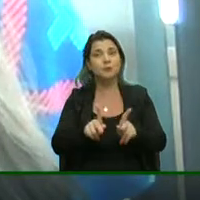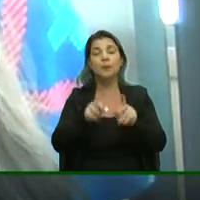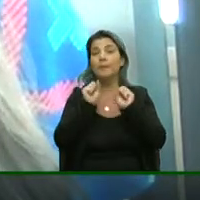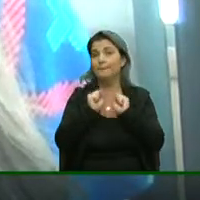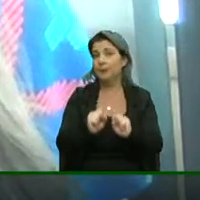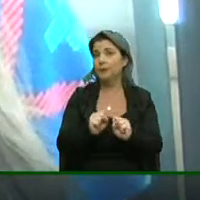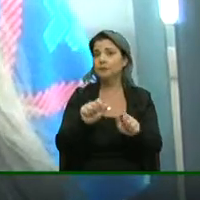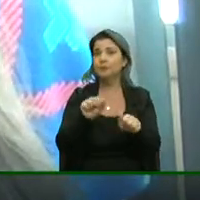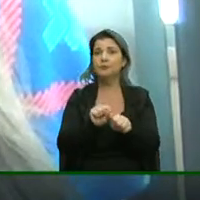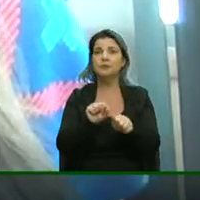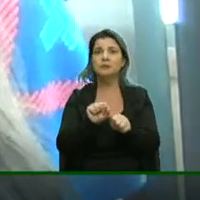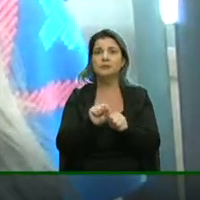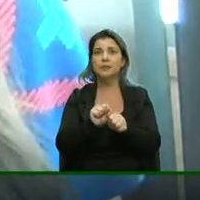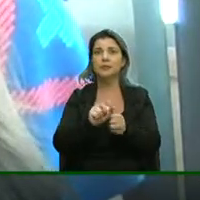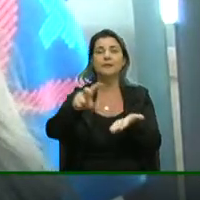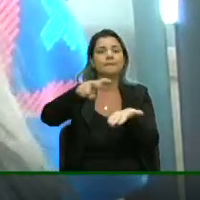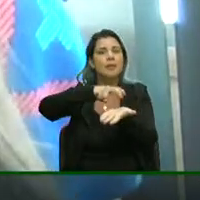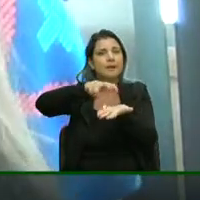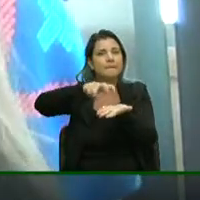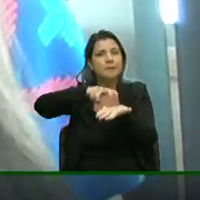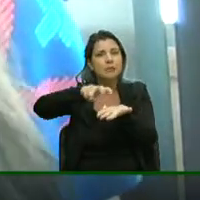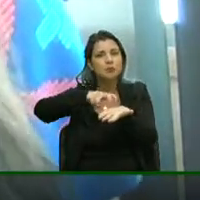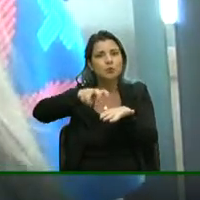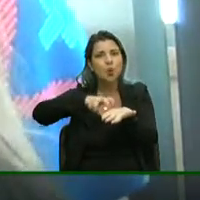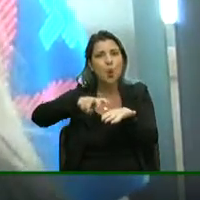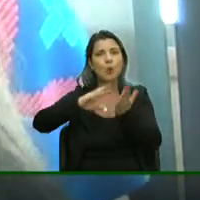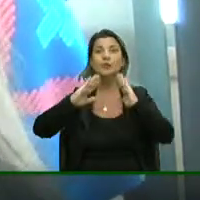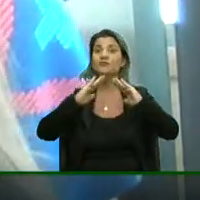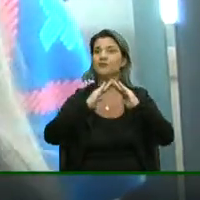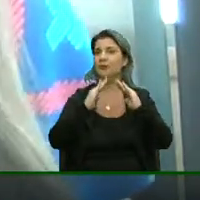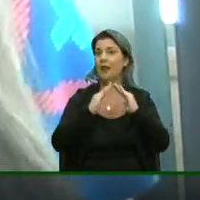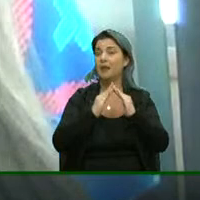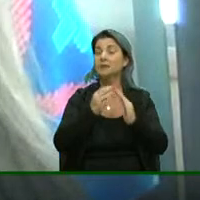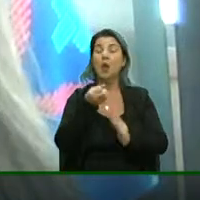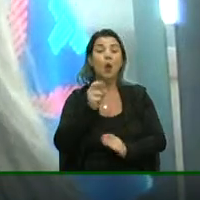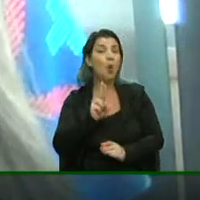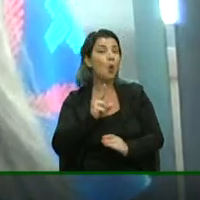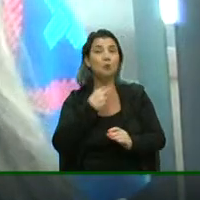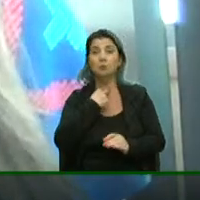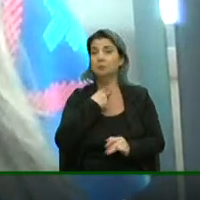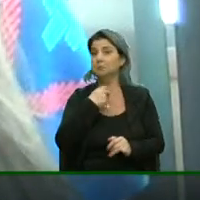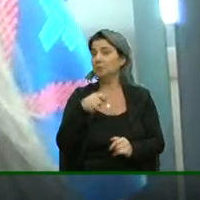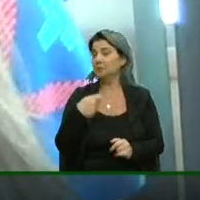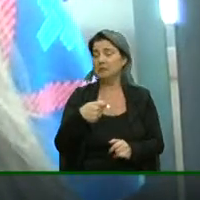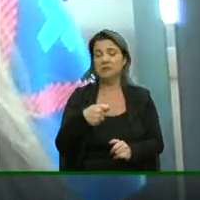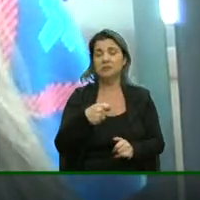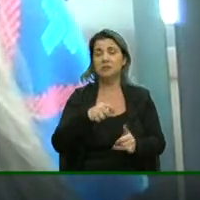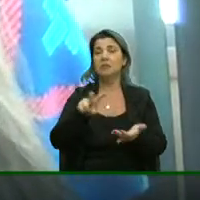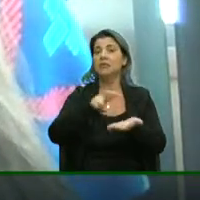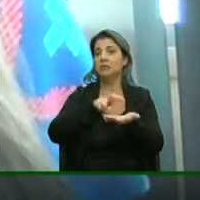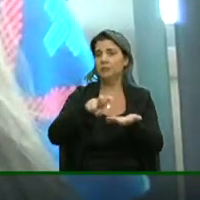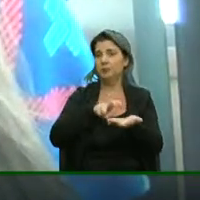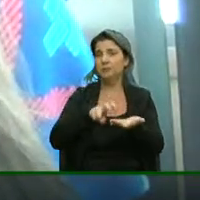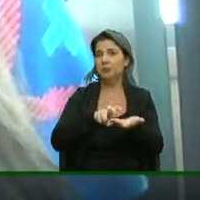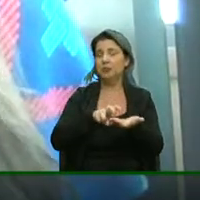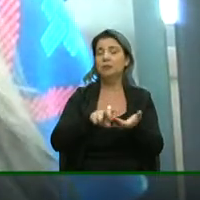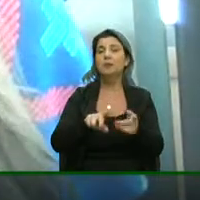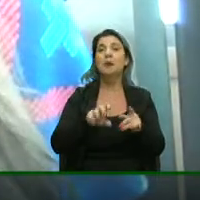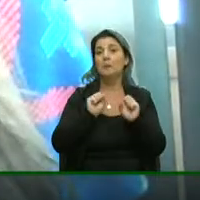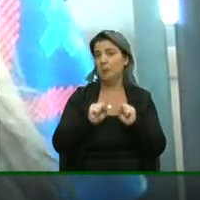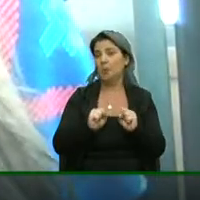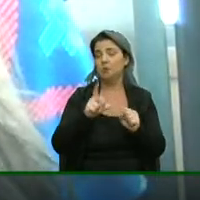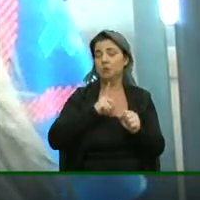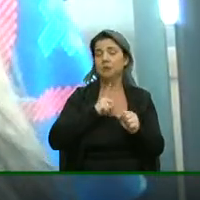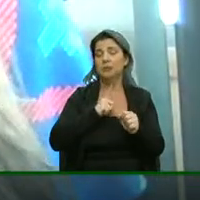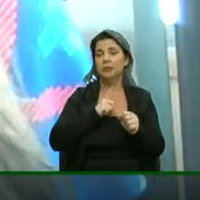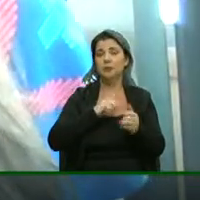da impressora da sua casa, ou se não quiser imprimir, não precisa imprimir, basta ter o documento digitalizado no seu